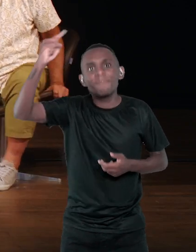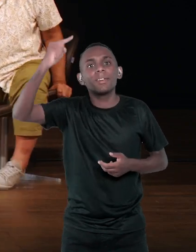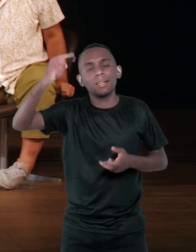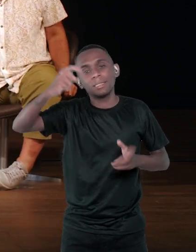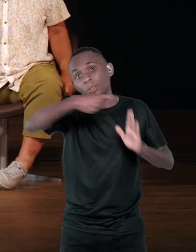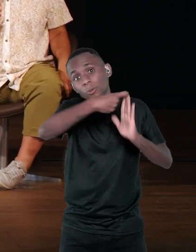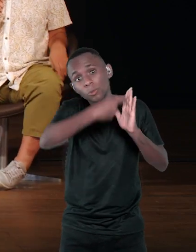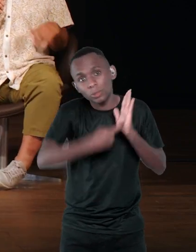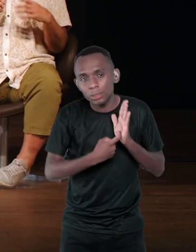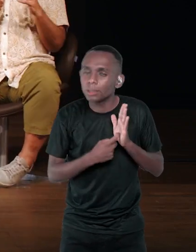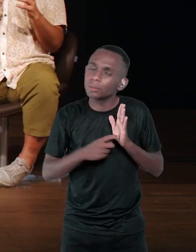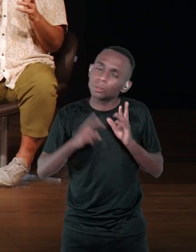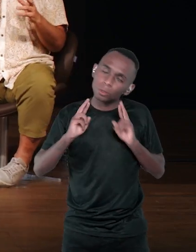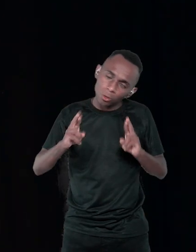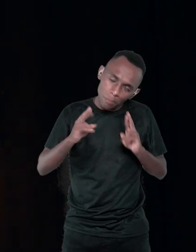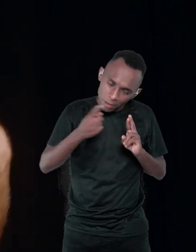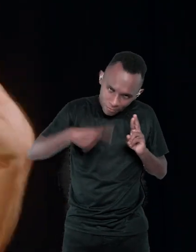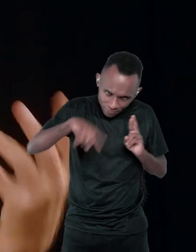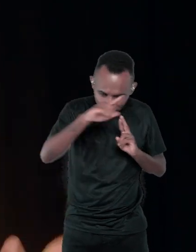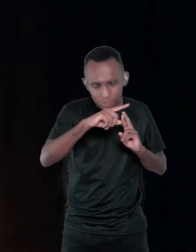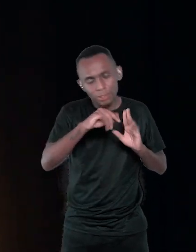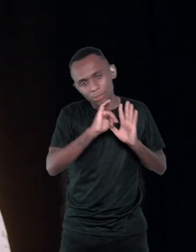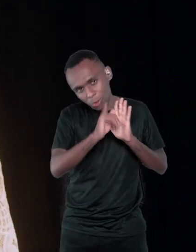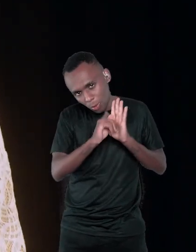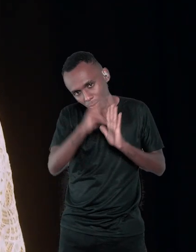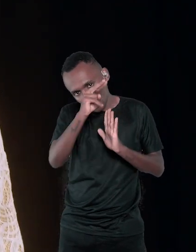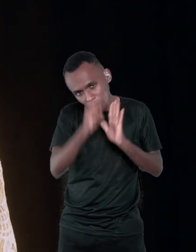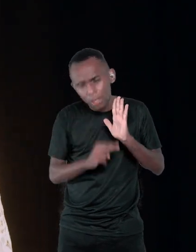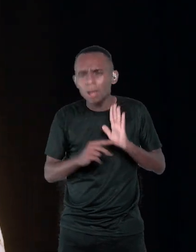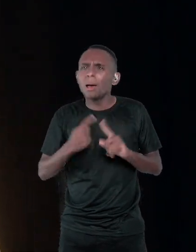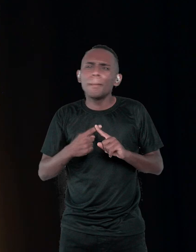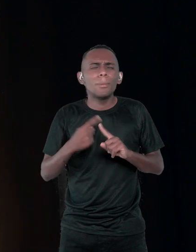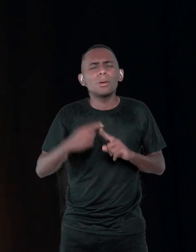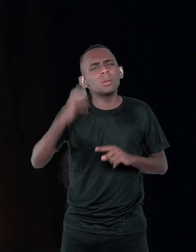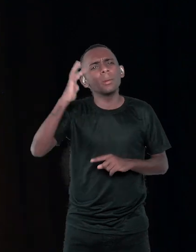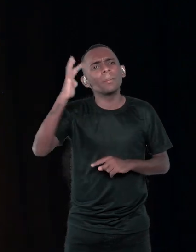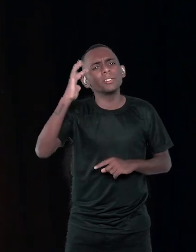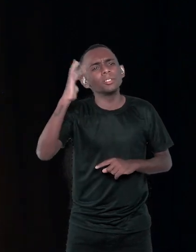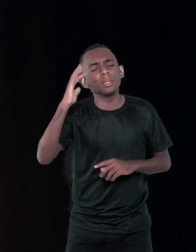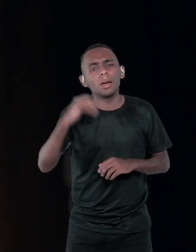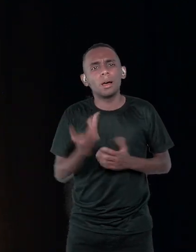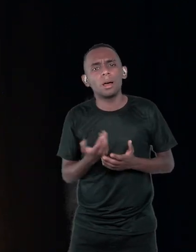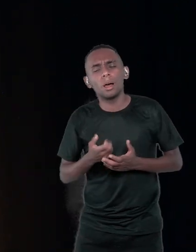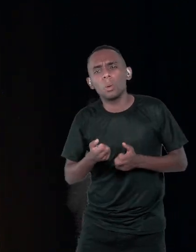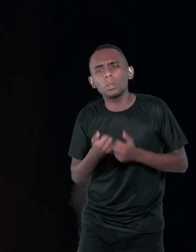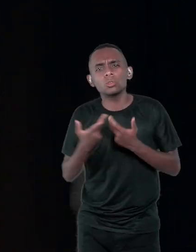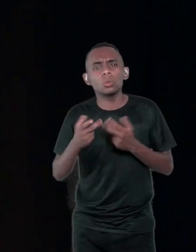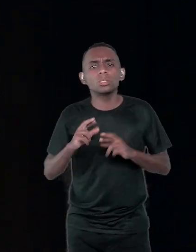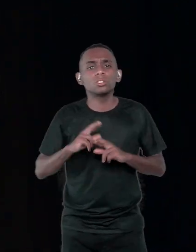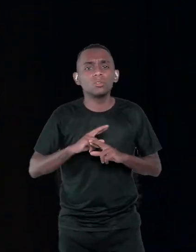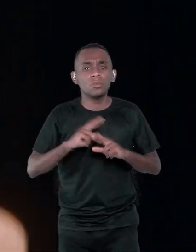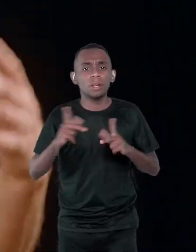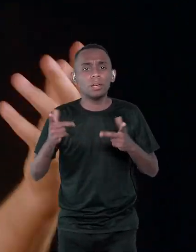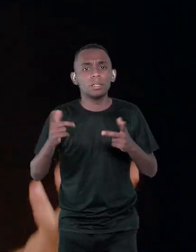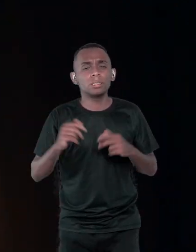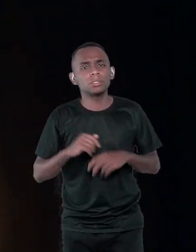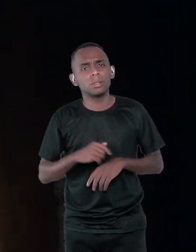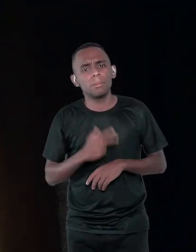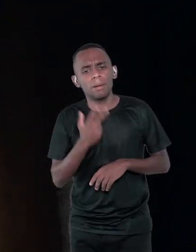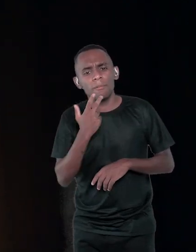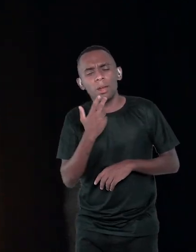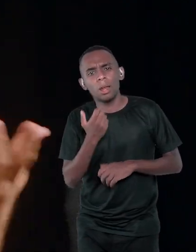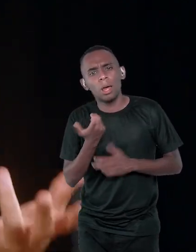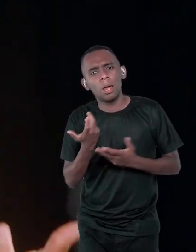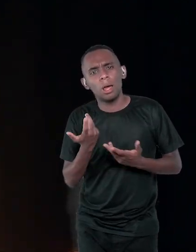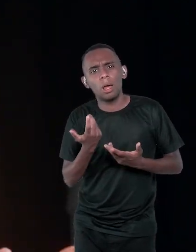leiam os contos de Quase Normal, fala, por que não imaginar uma coisa um pouco diferente? Né? Para falar de um outro que tem uma